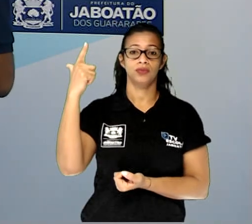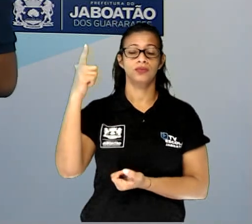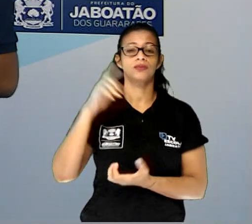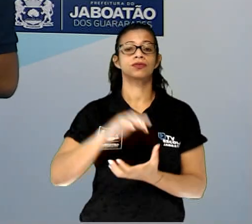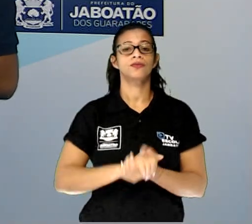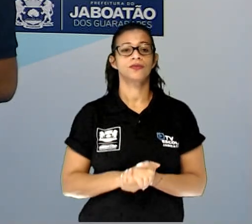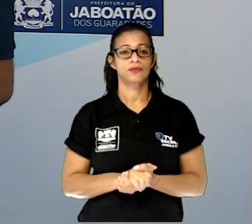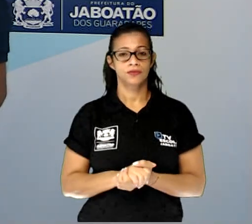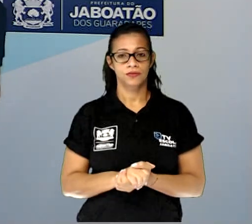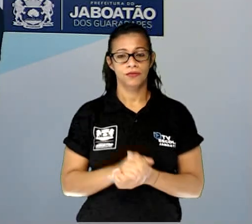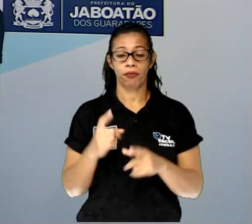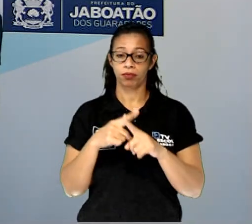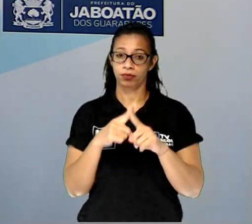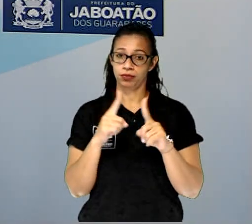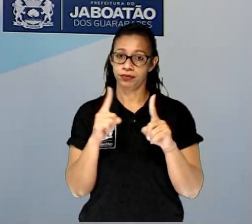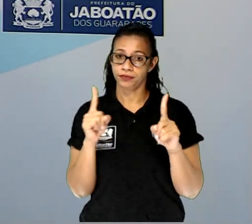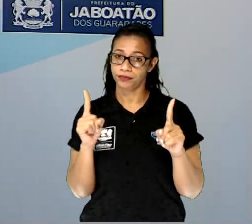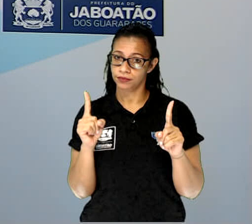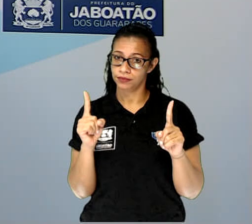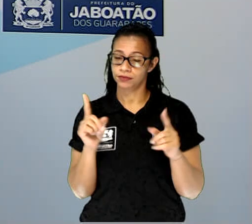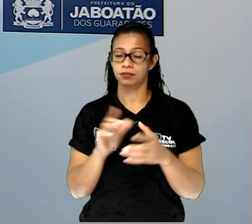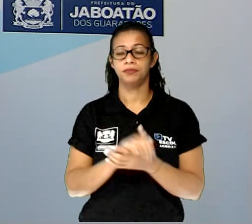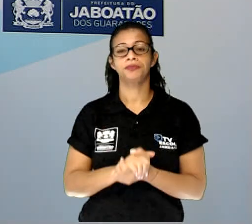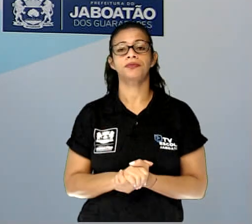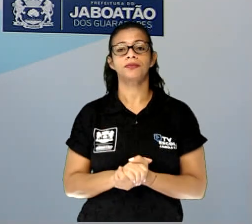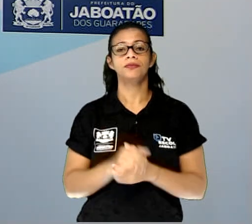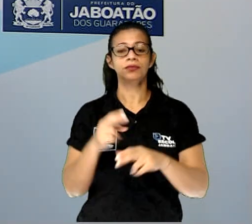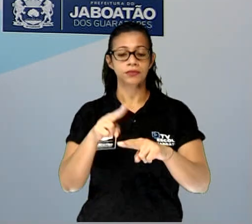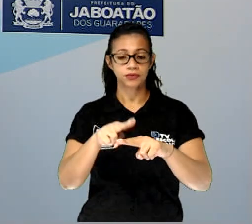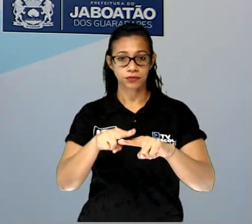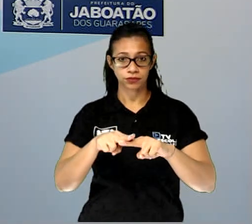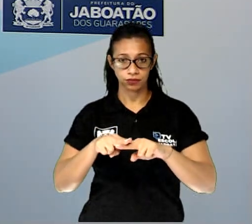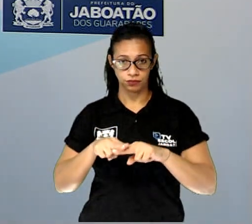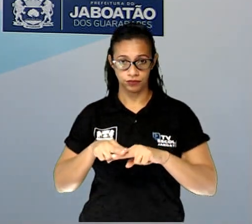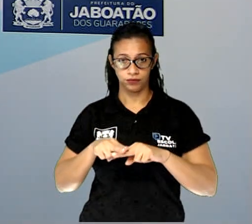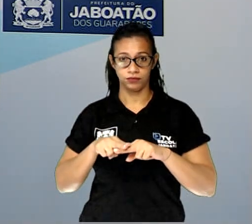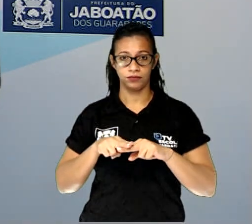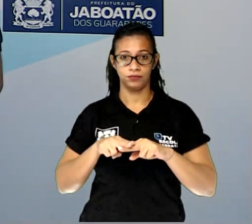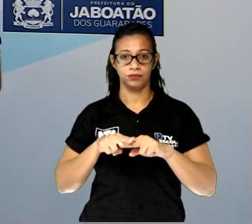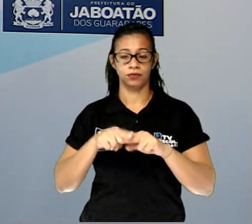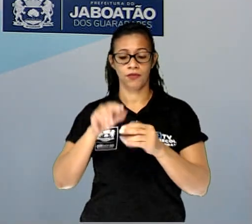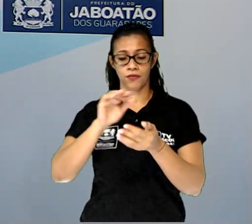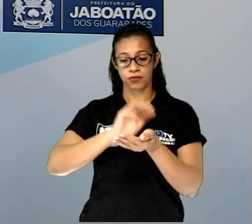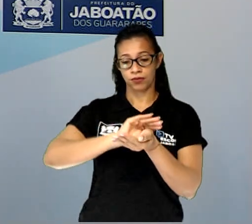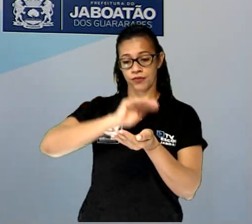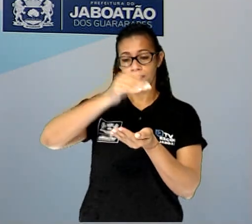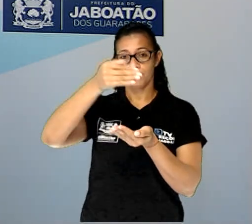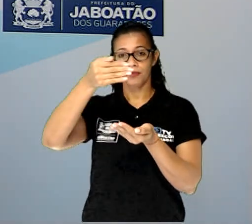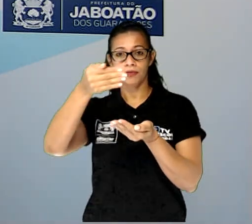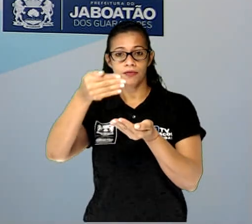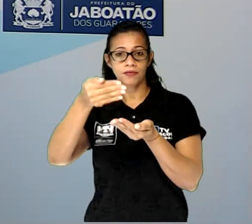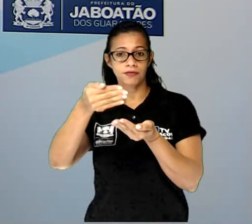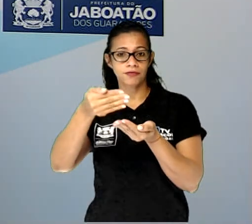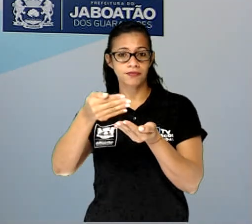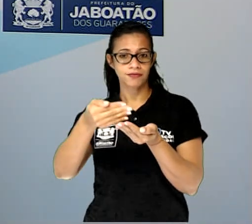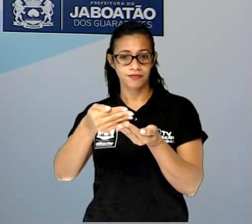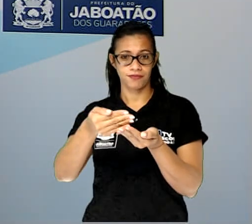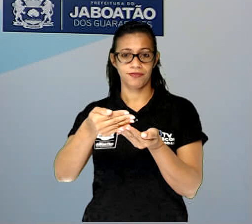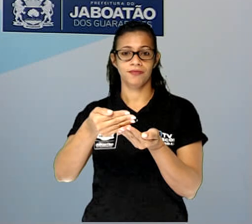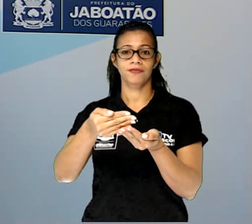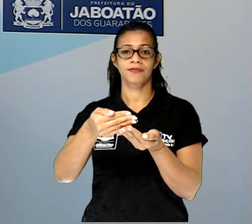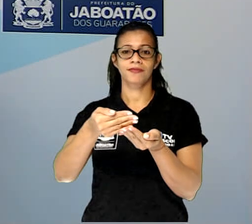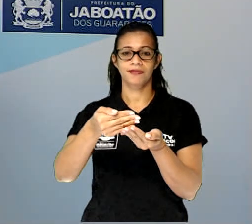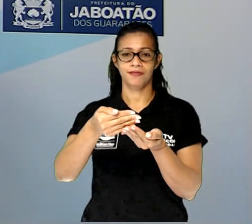Só que aí vai ter um detalhe. Devido ao formato dessa área, a quantidade de energia vai